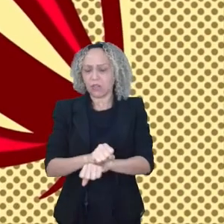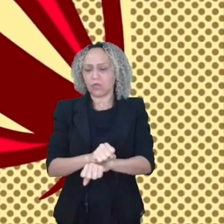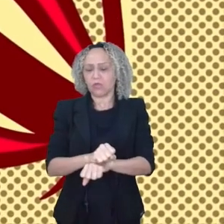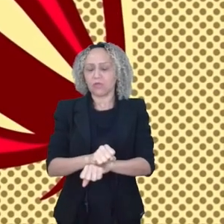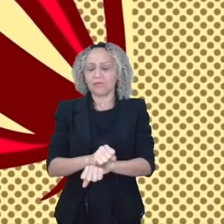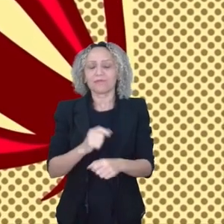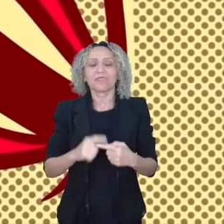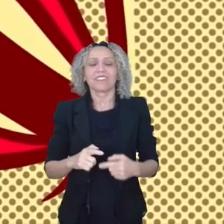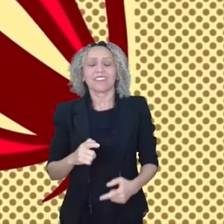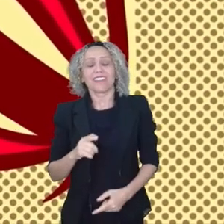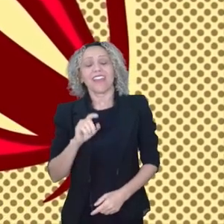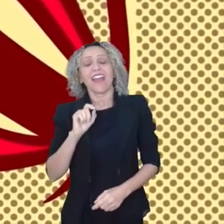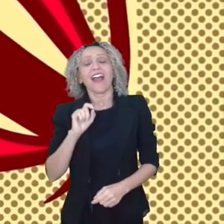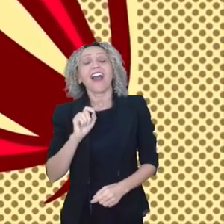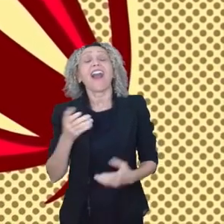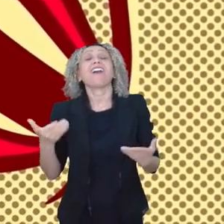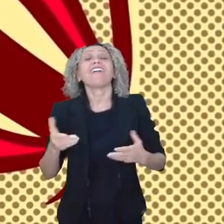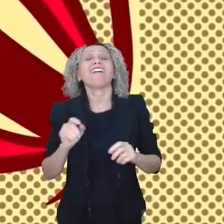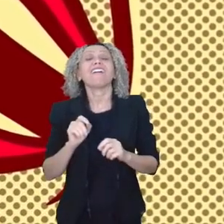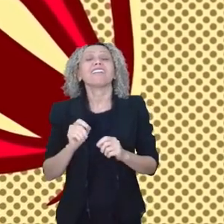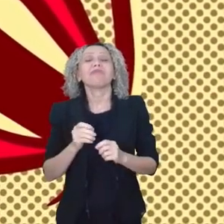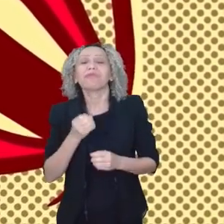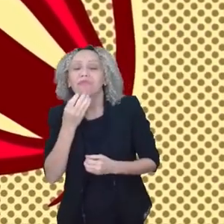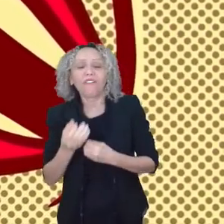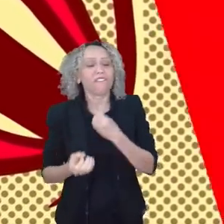agora eu vou falar.